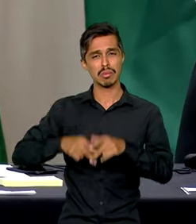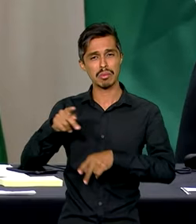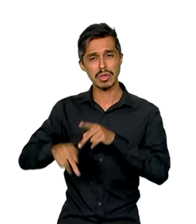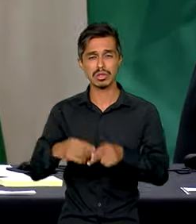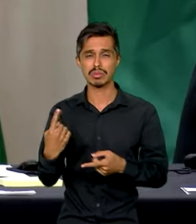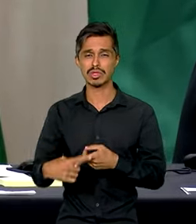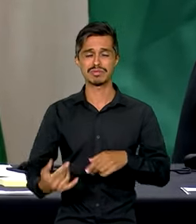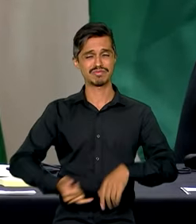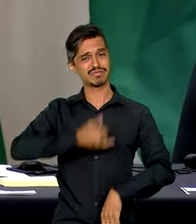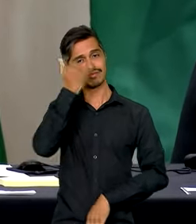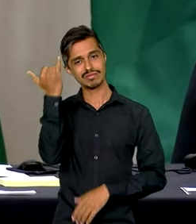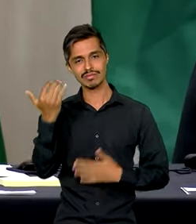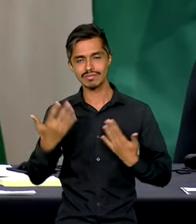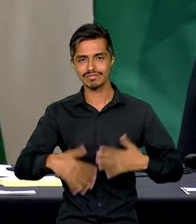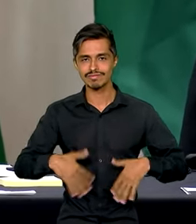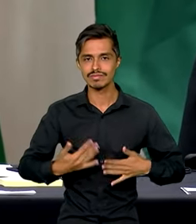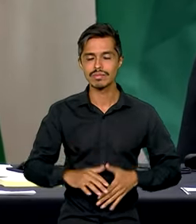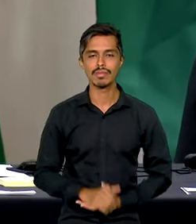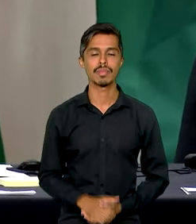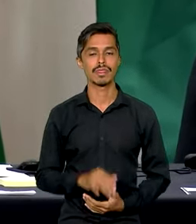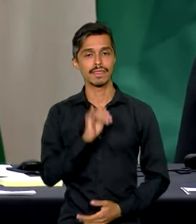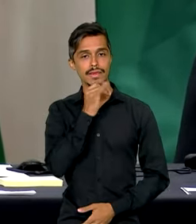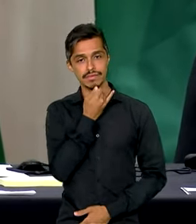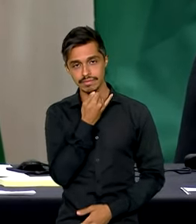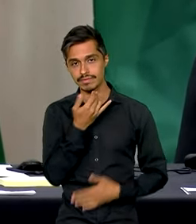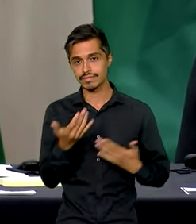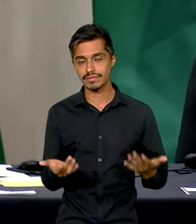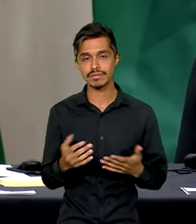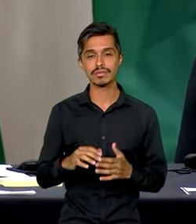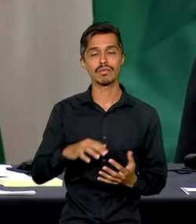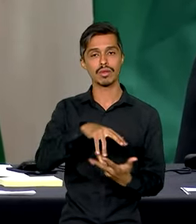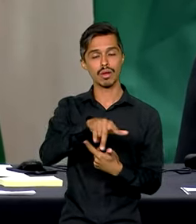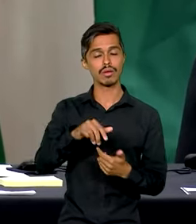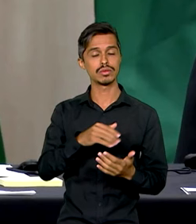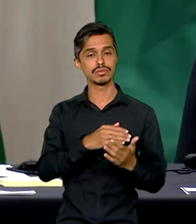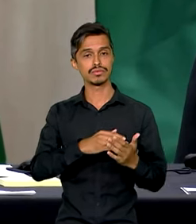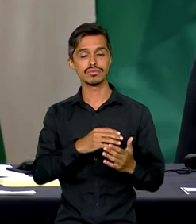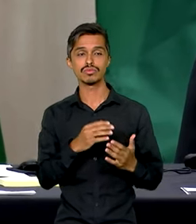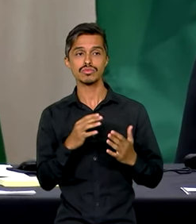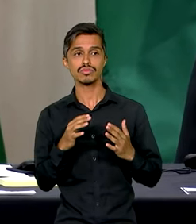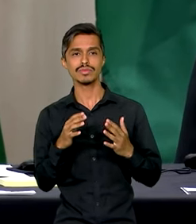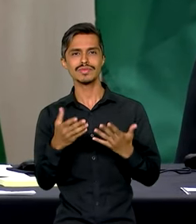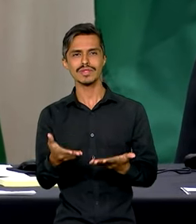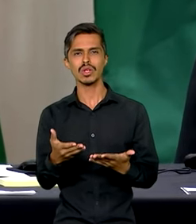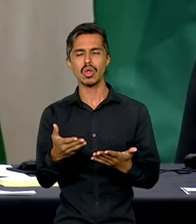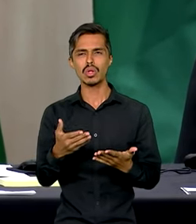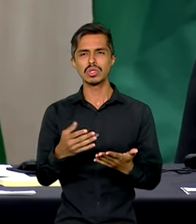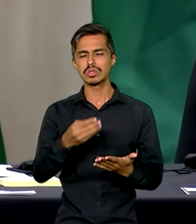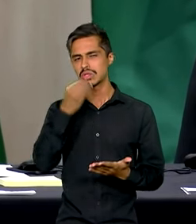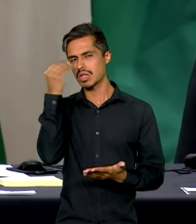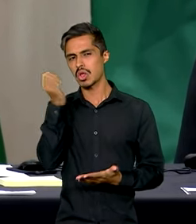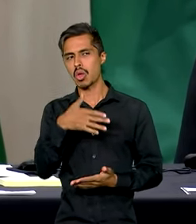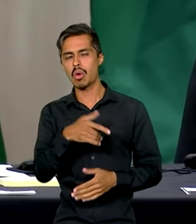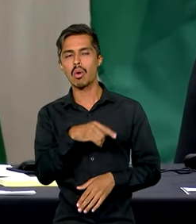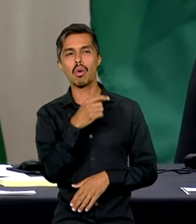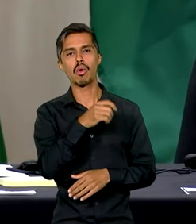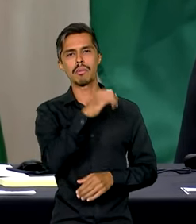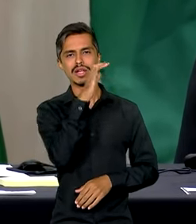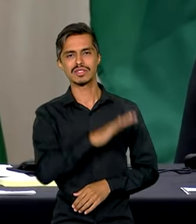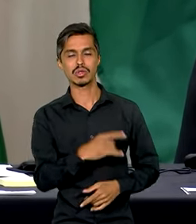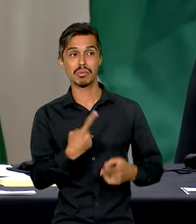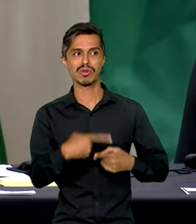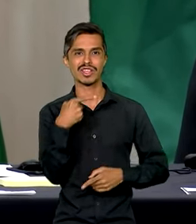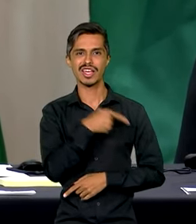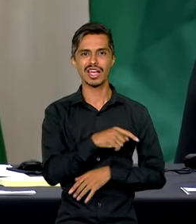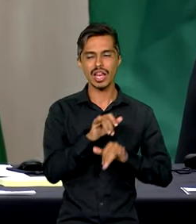tragédia infelizmente a Comunidade Internacional não deu ouvidos quando o Brasil alertou que